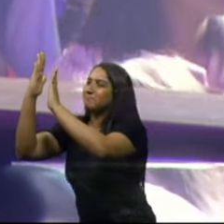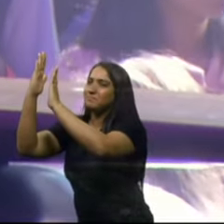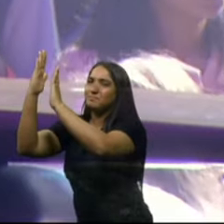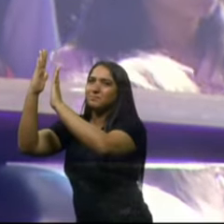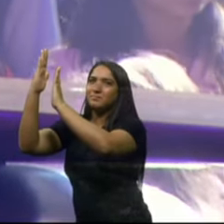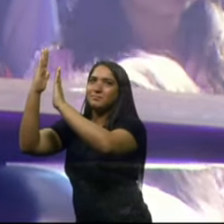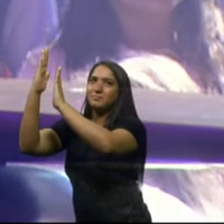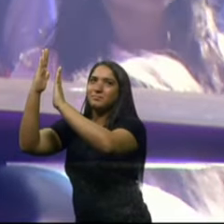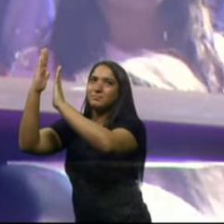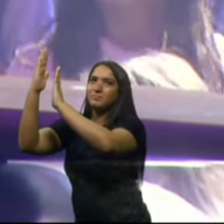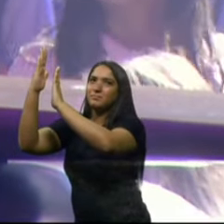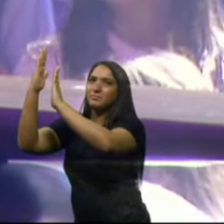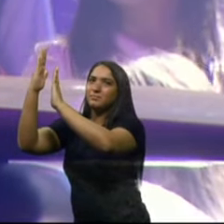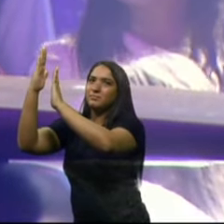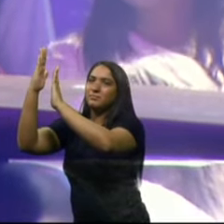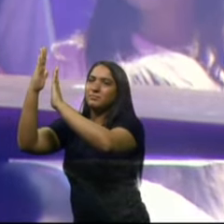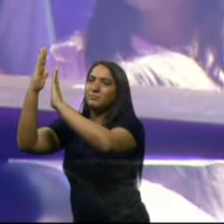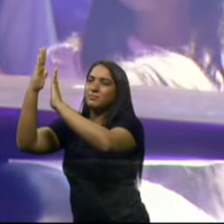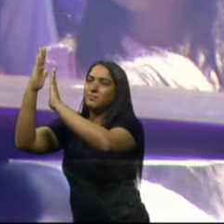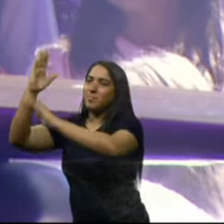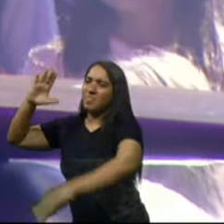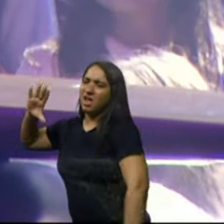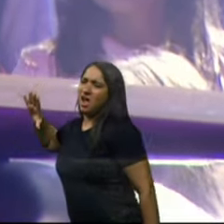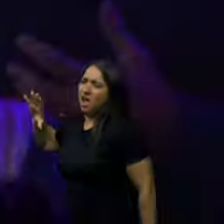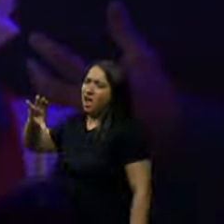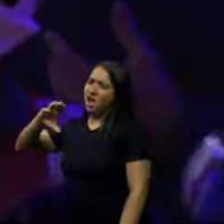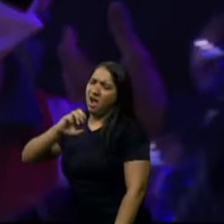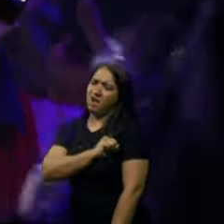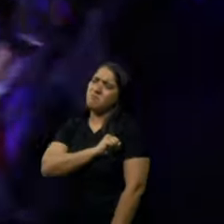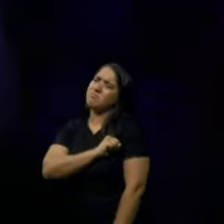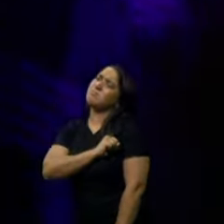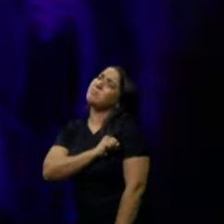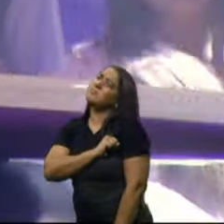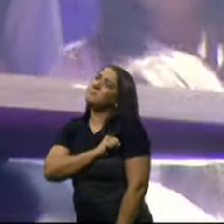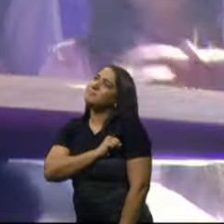amor minha vida